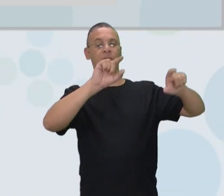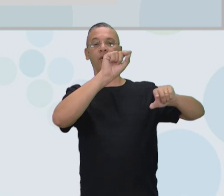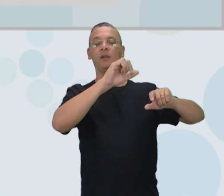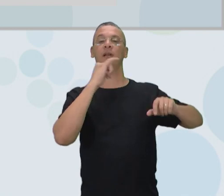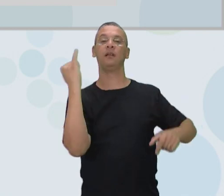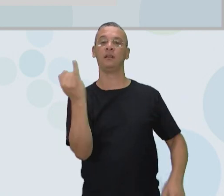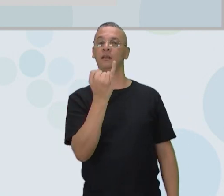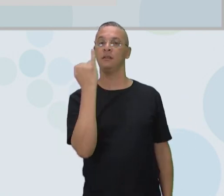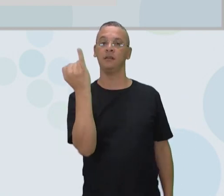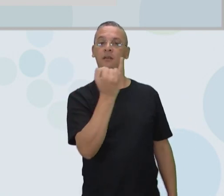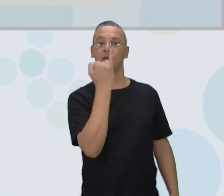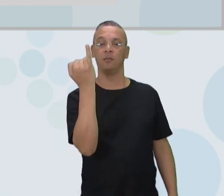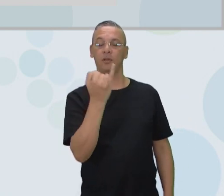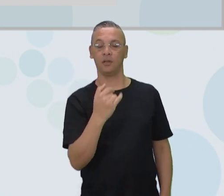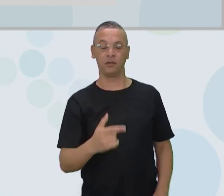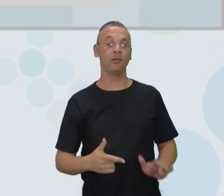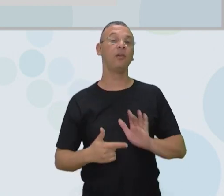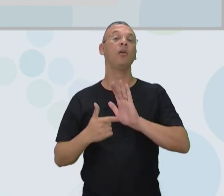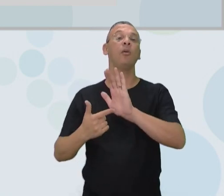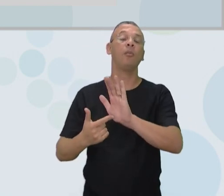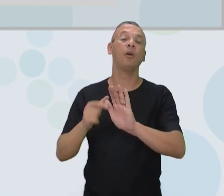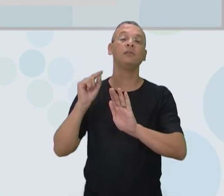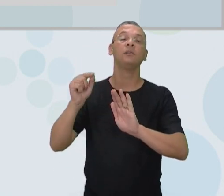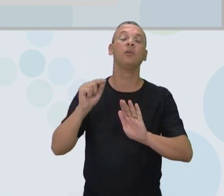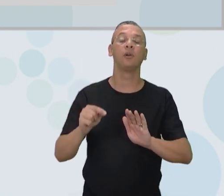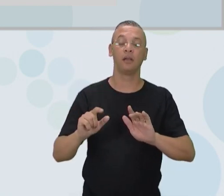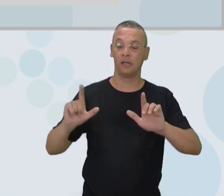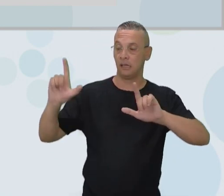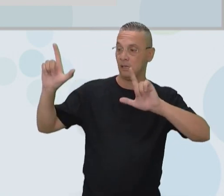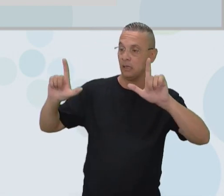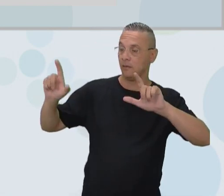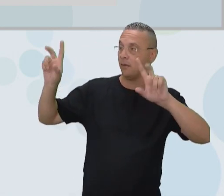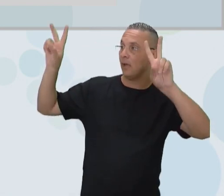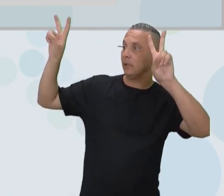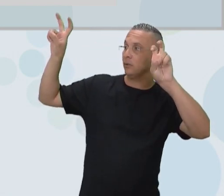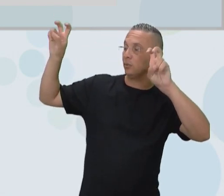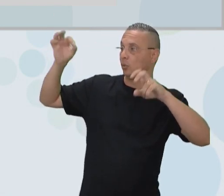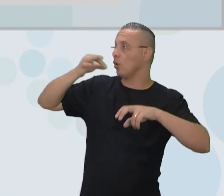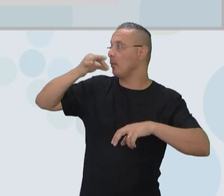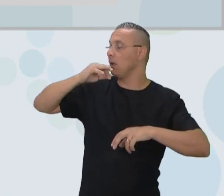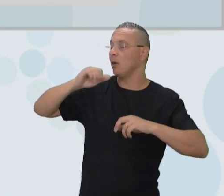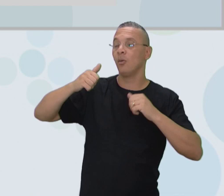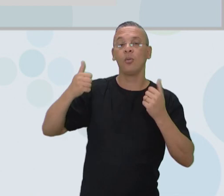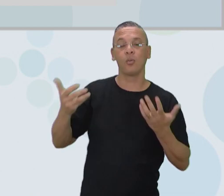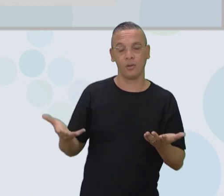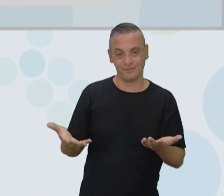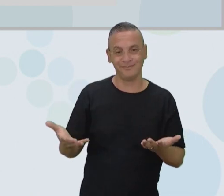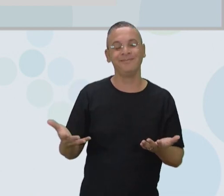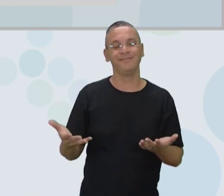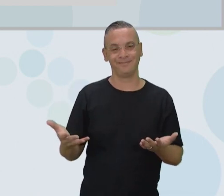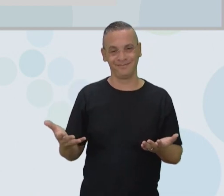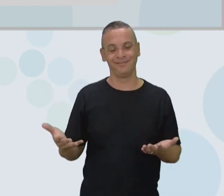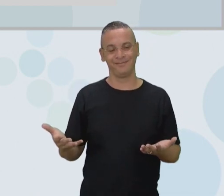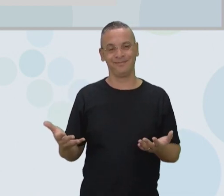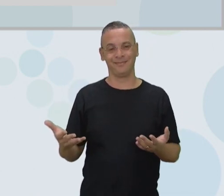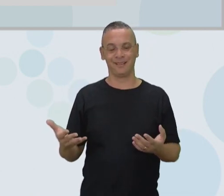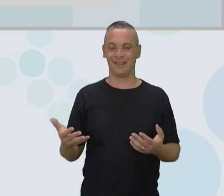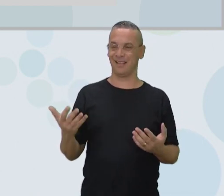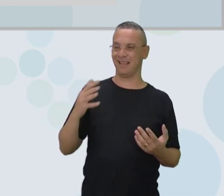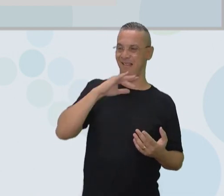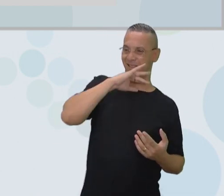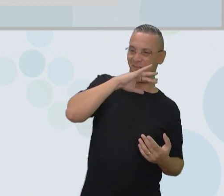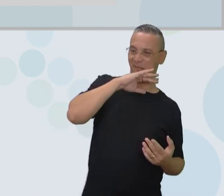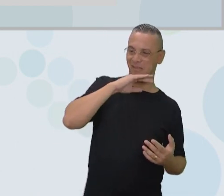importante, mostrando uma visão que a imprensa tem de um assunto, que um jornal tem de um assunto. Então, isso não é uma crítica, tipo, no